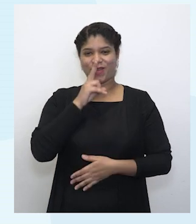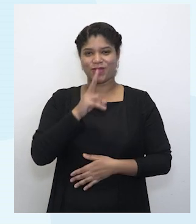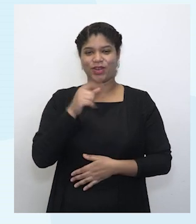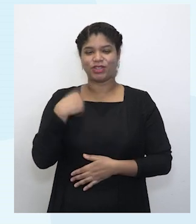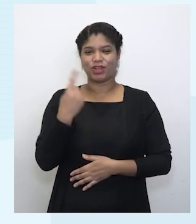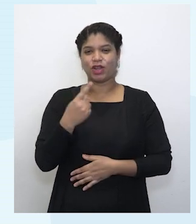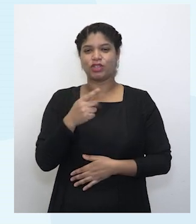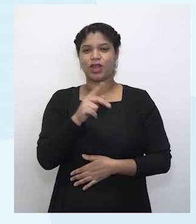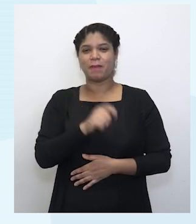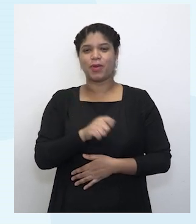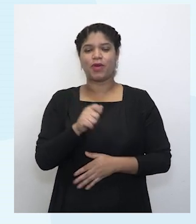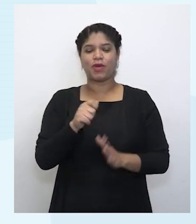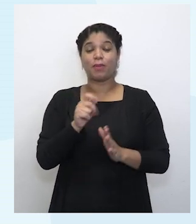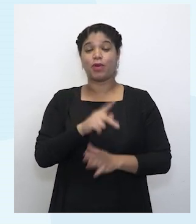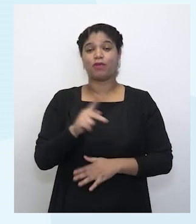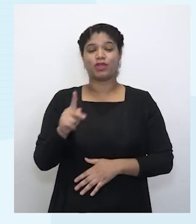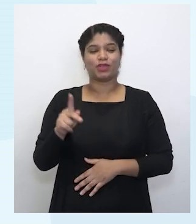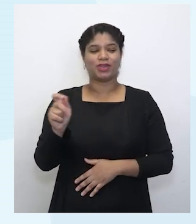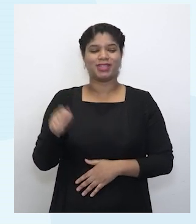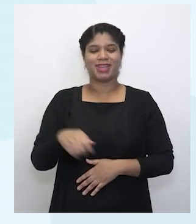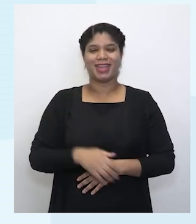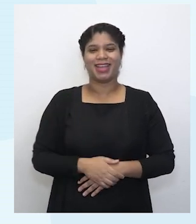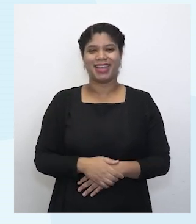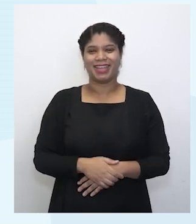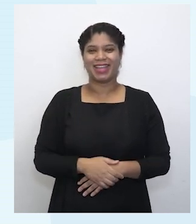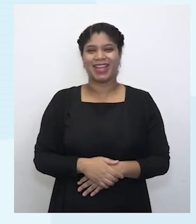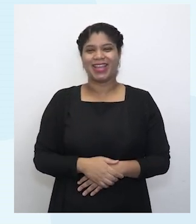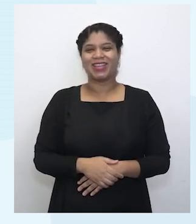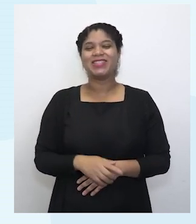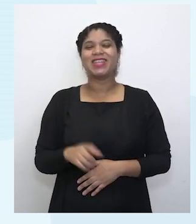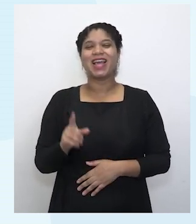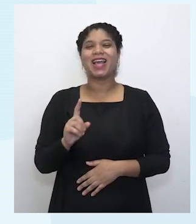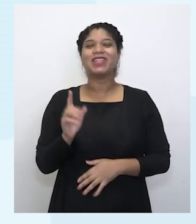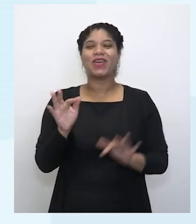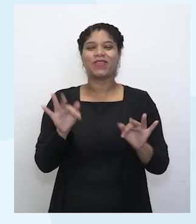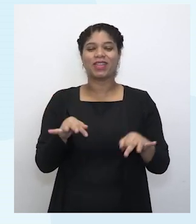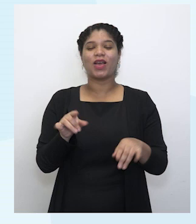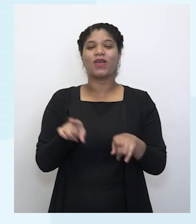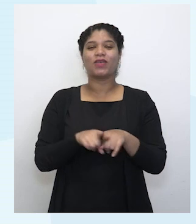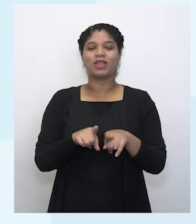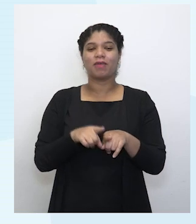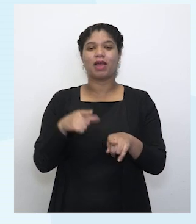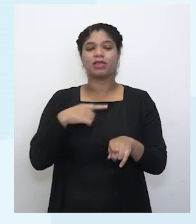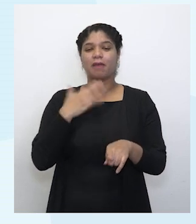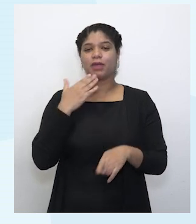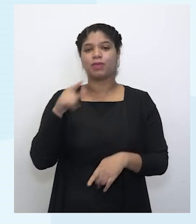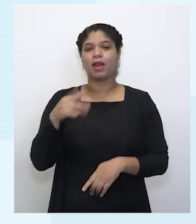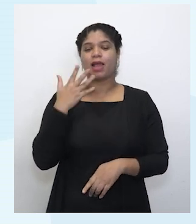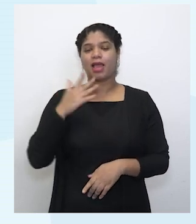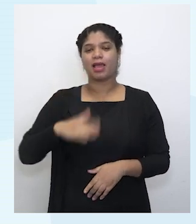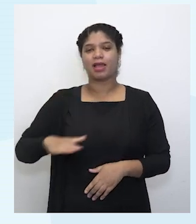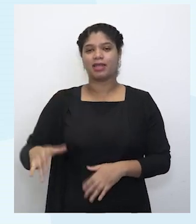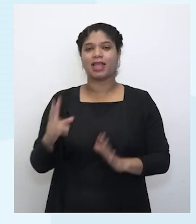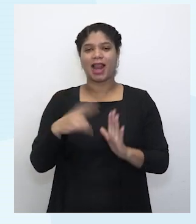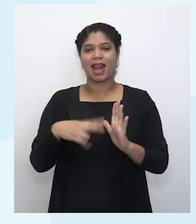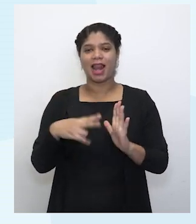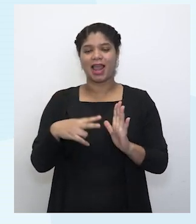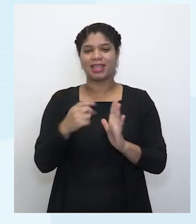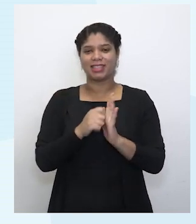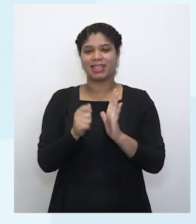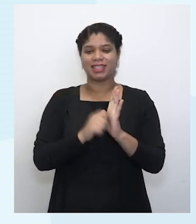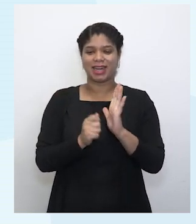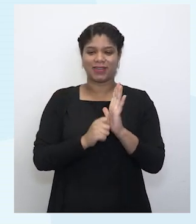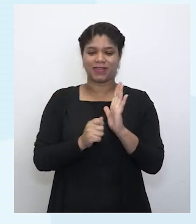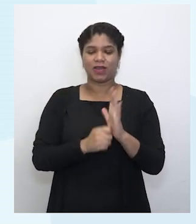como professores. E aí, por fim, a gente também pedir para a criança ler o que escreveu,